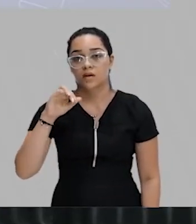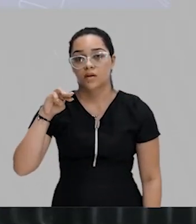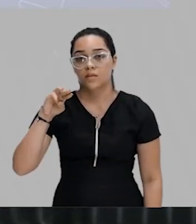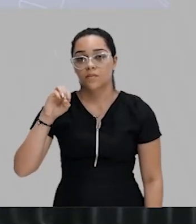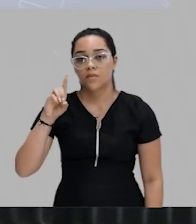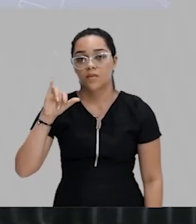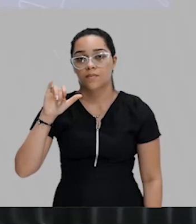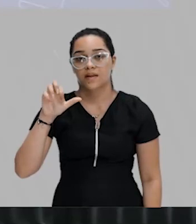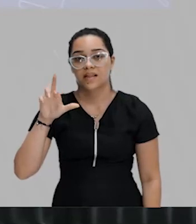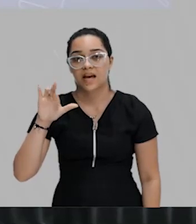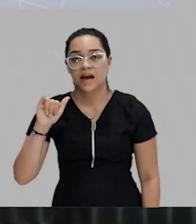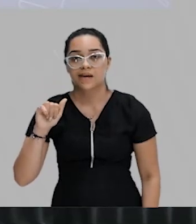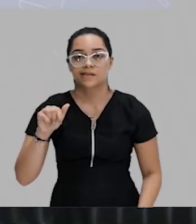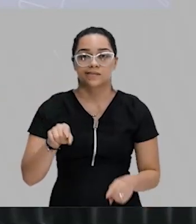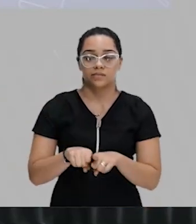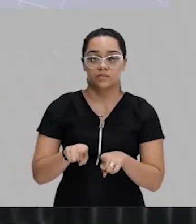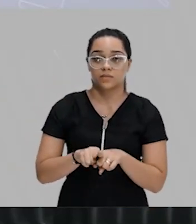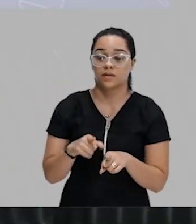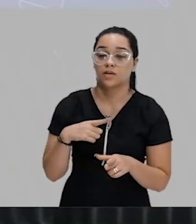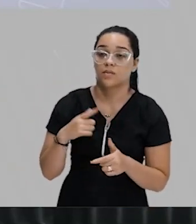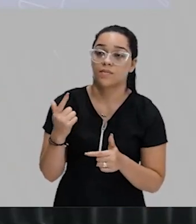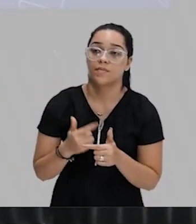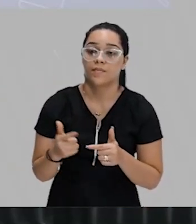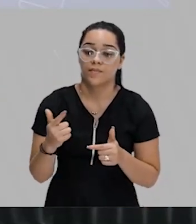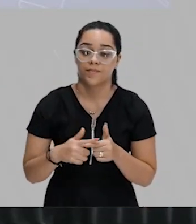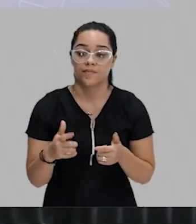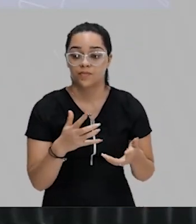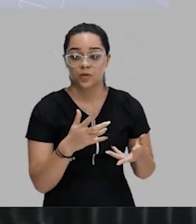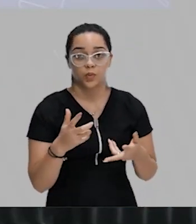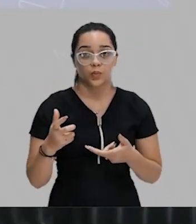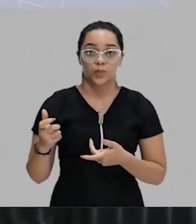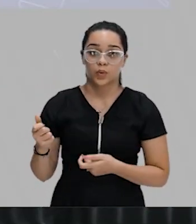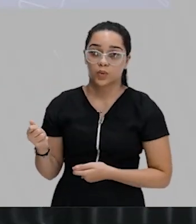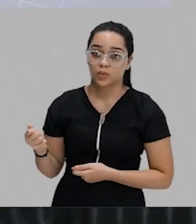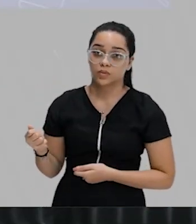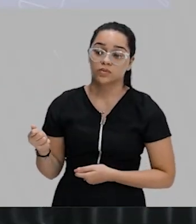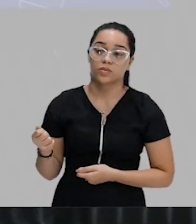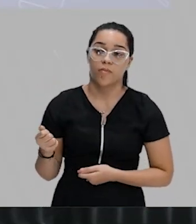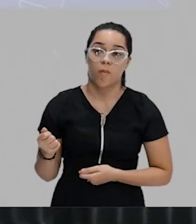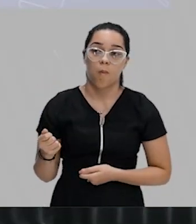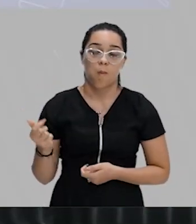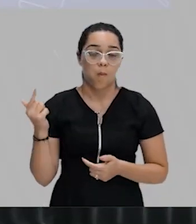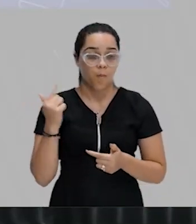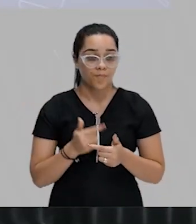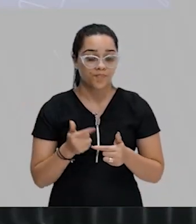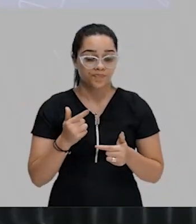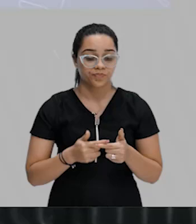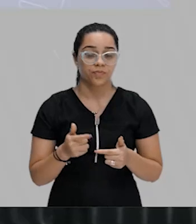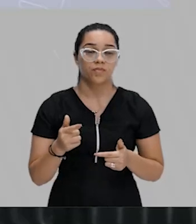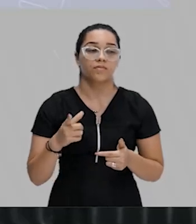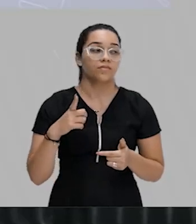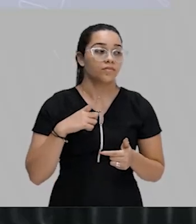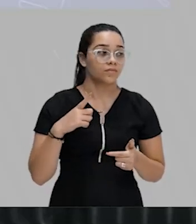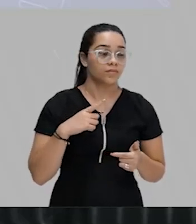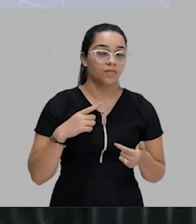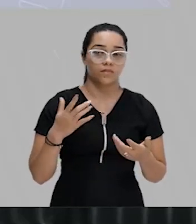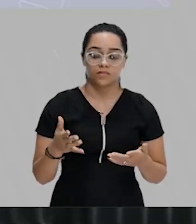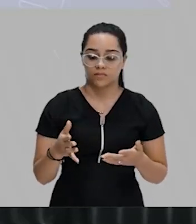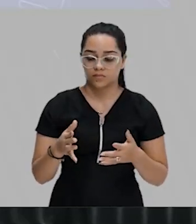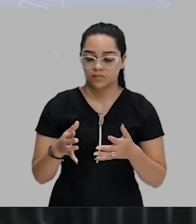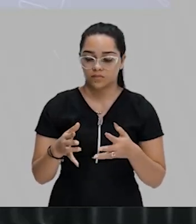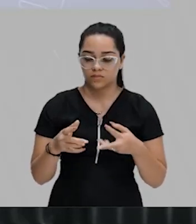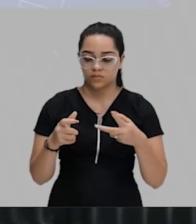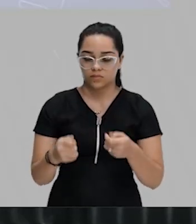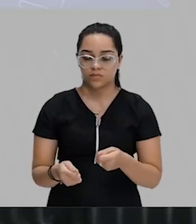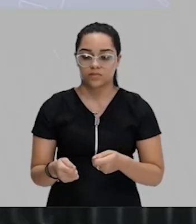Estados Unidos. Uma crise internacional. Uma crise que atingiu, na verdade, toda a